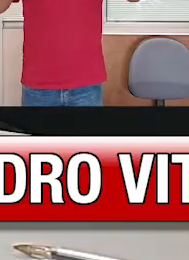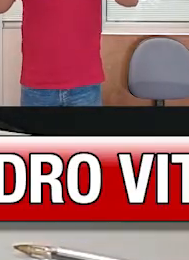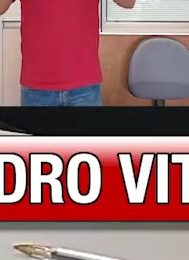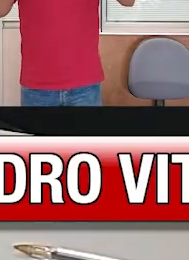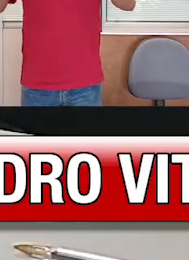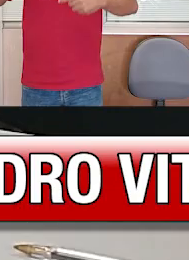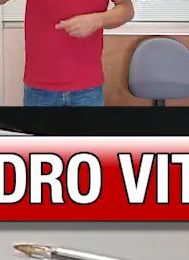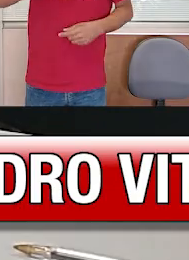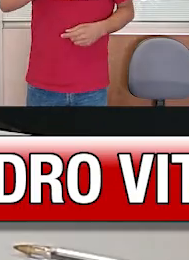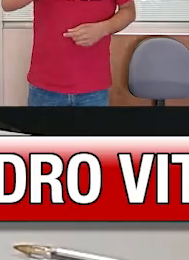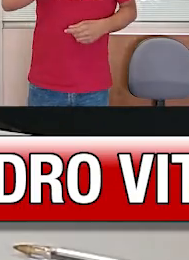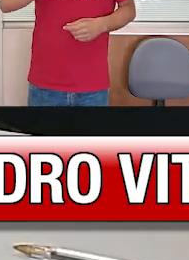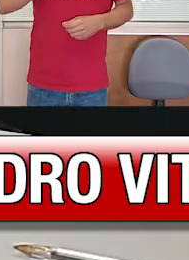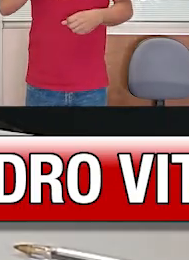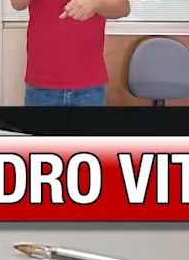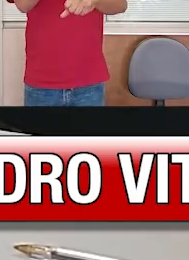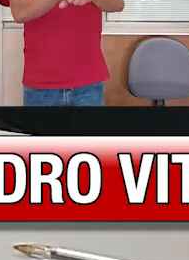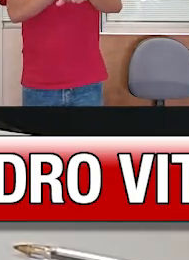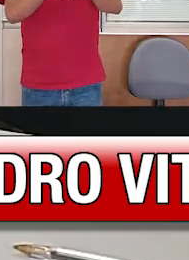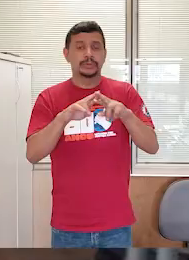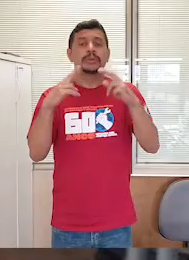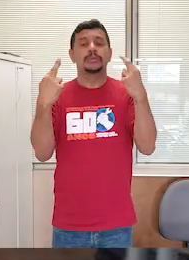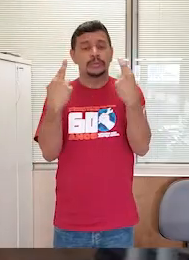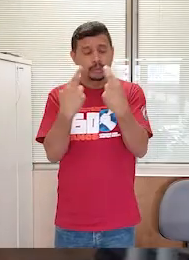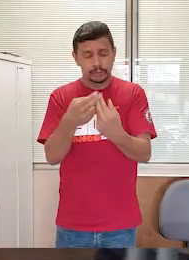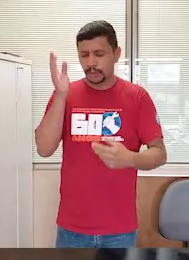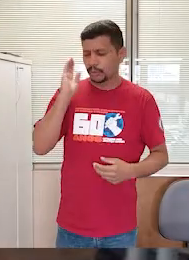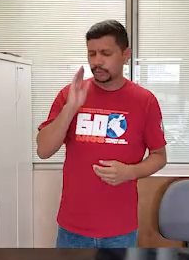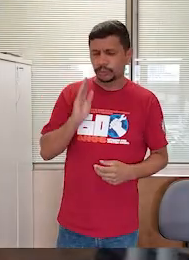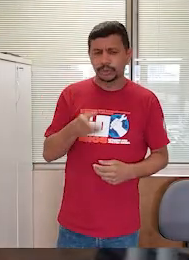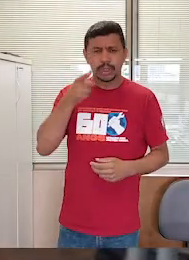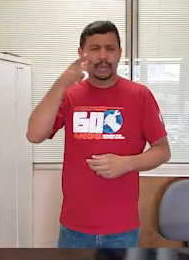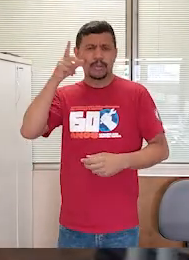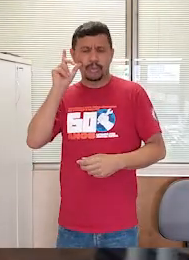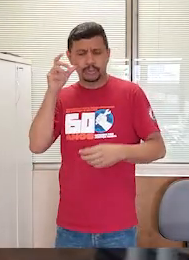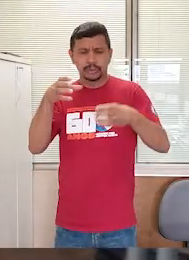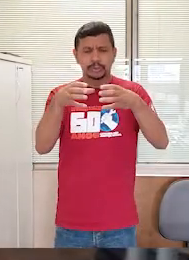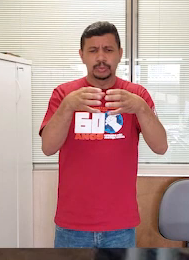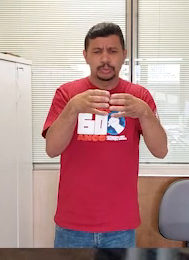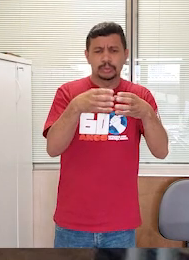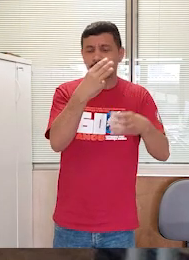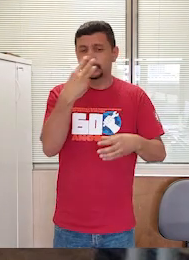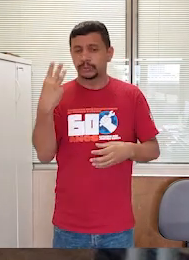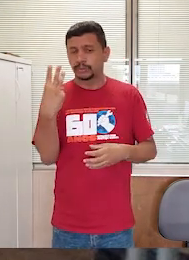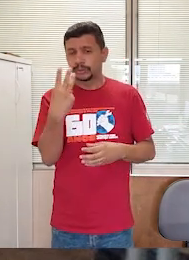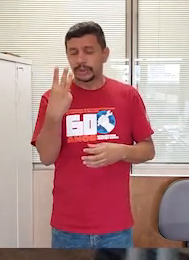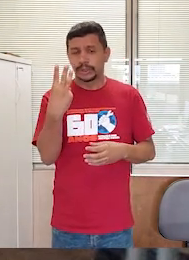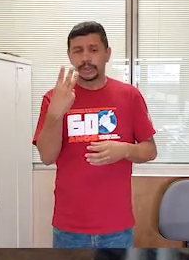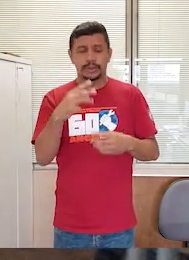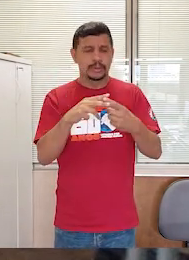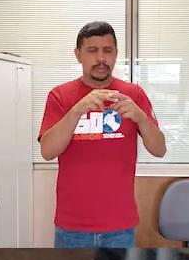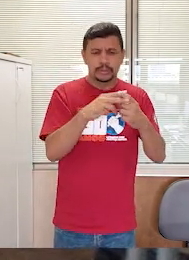negociações com os grupos patronais. Tivemos uma reunião com o setor de autopeças, o grupo 3, que engloba